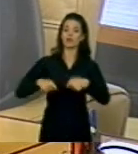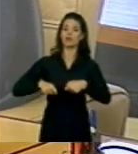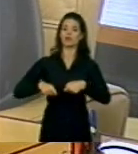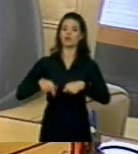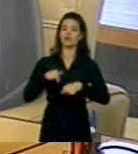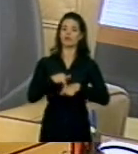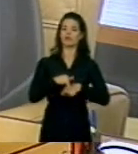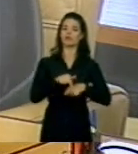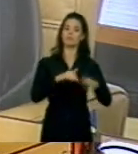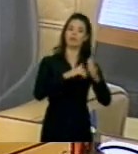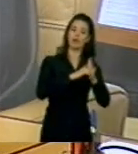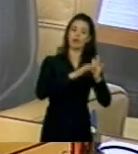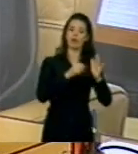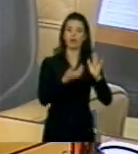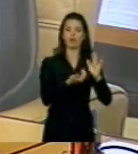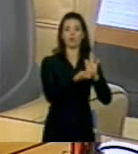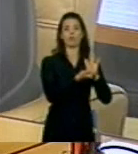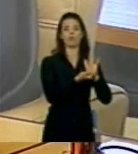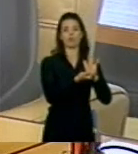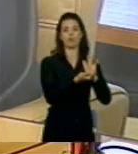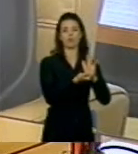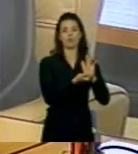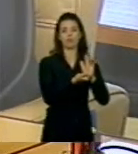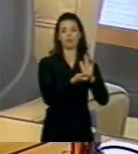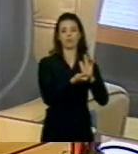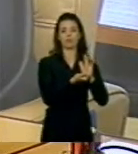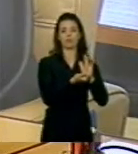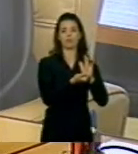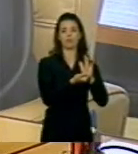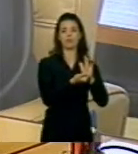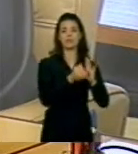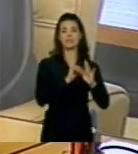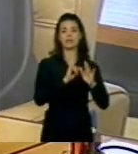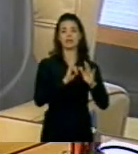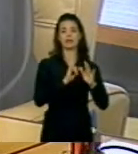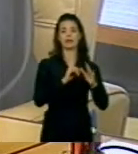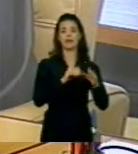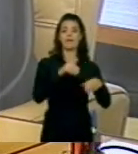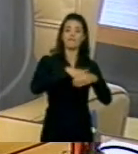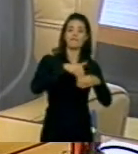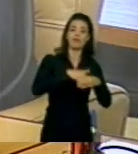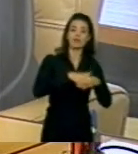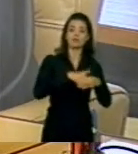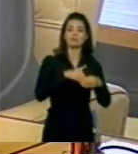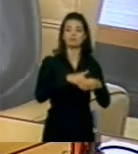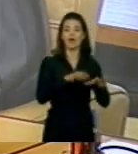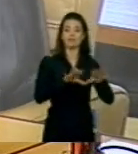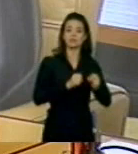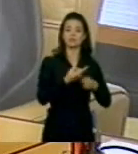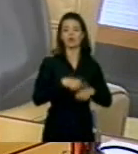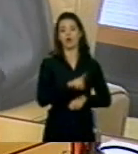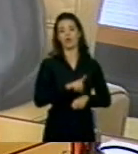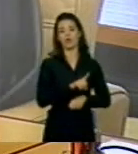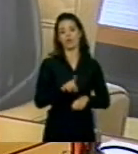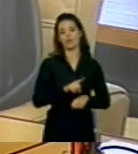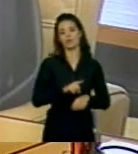Casa Legislativa respectiva para sustar o andamento de ação penal instaurada em desfavor do